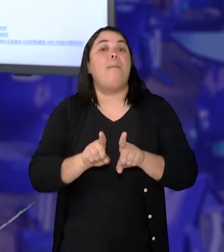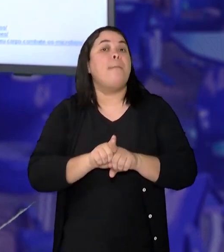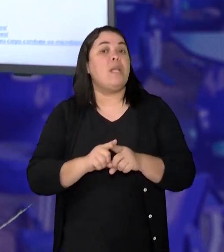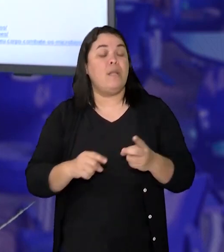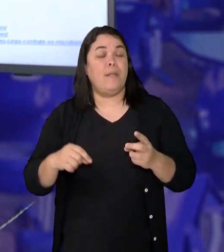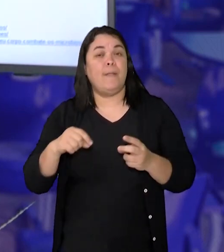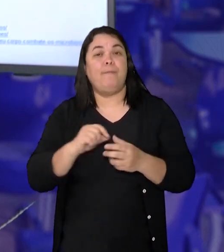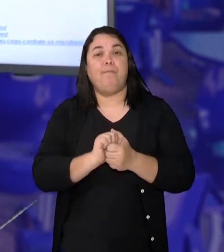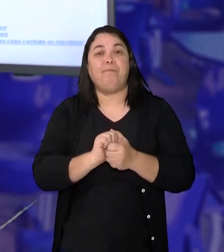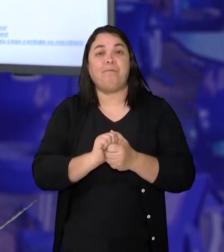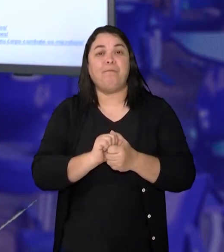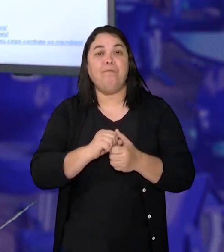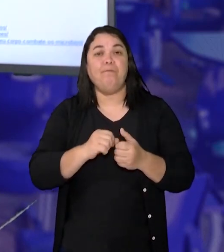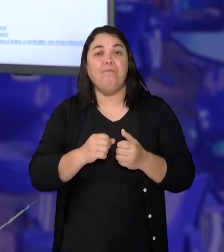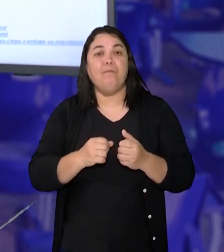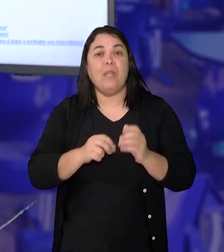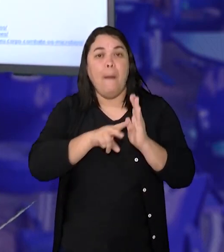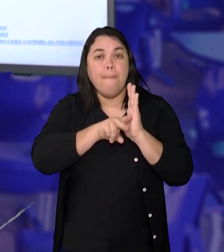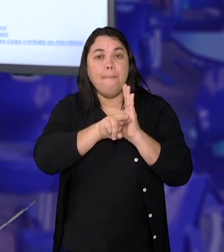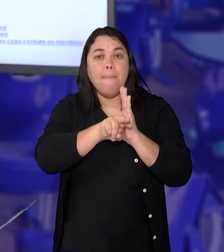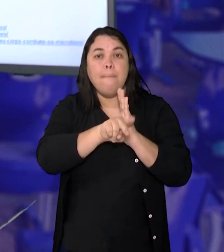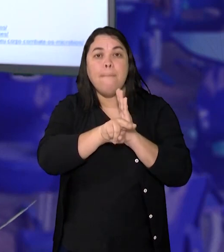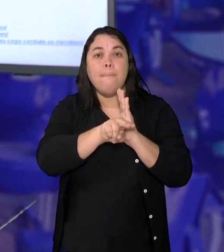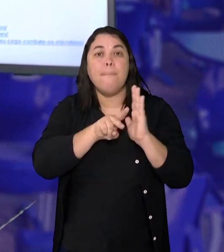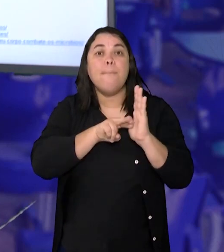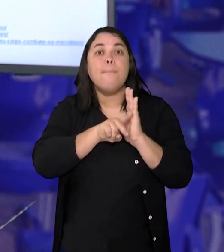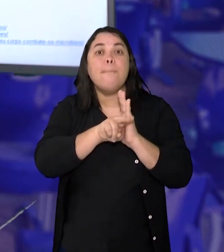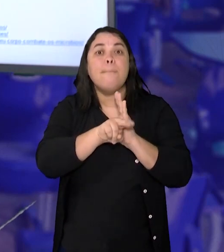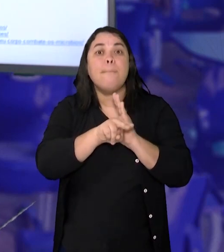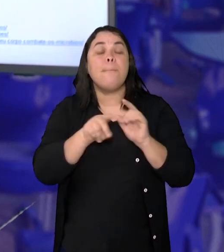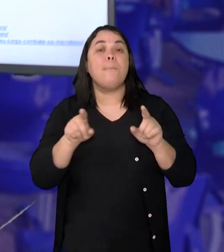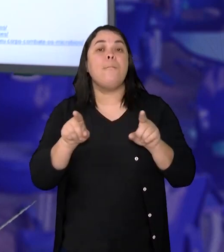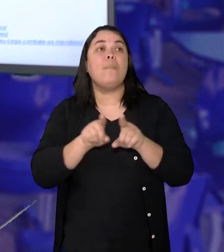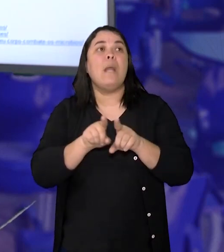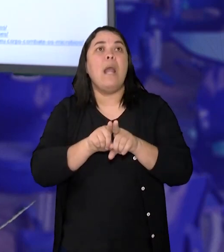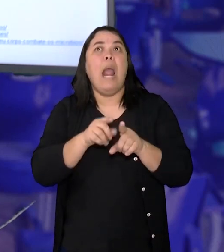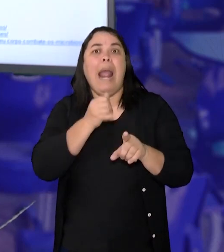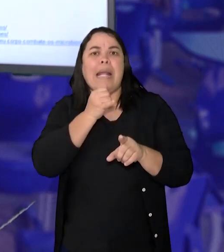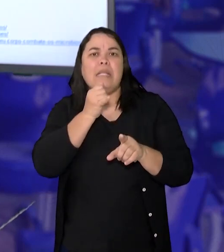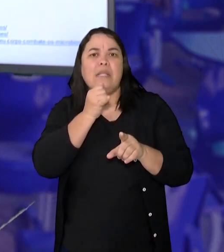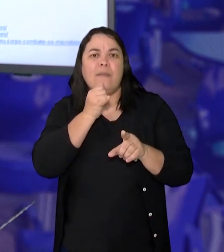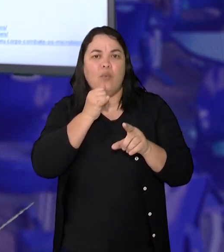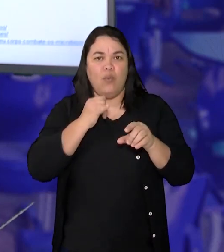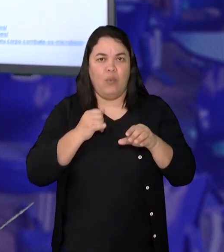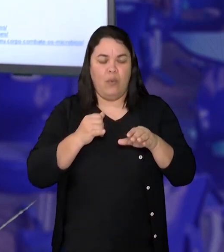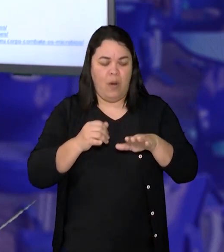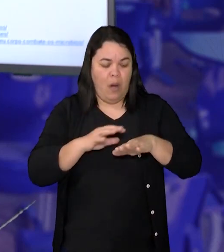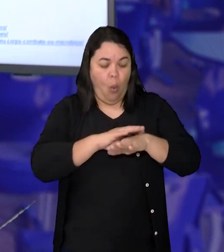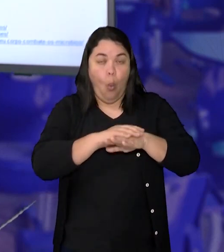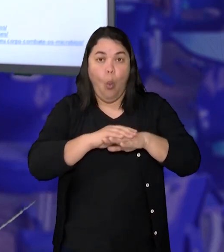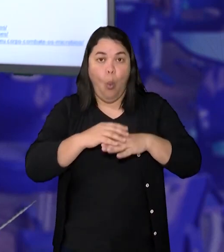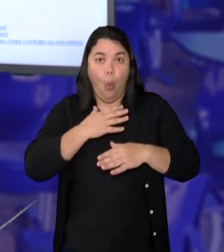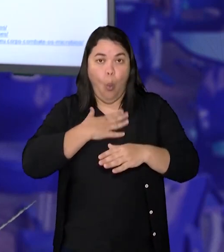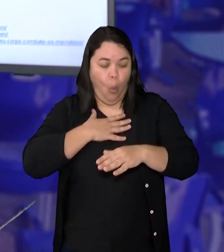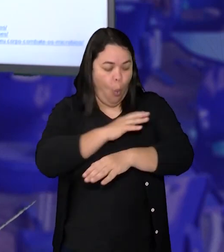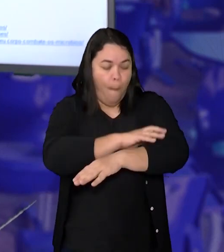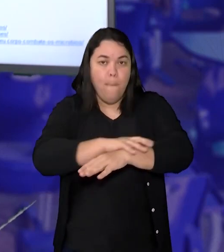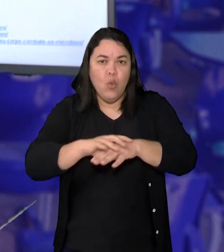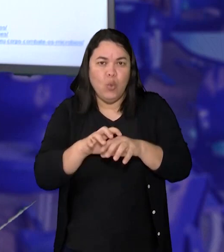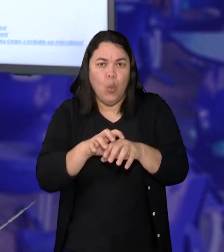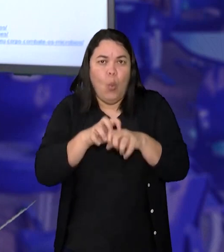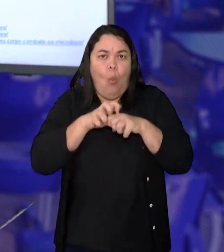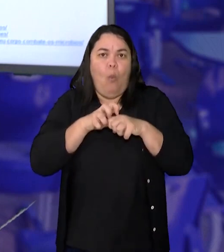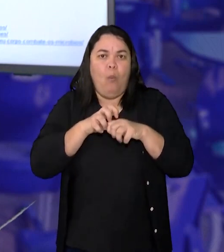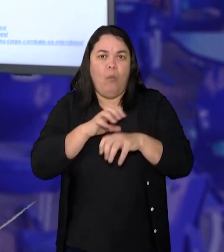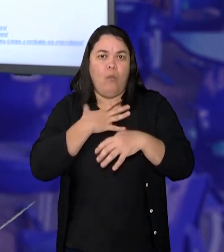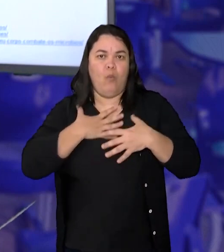conhecido de vocês é aquele micróbio chamado de que causa o tétano, que é uma doença que faz com que o músculo da gente contraia.